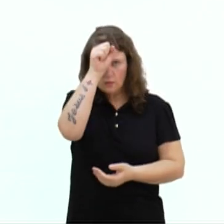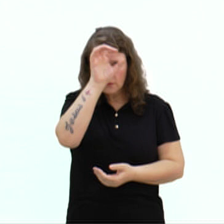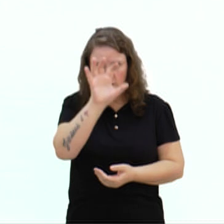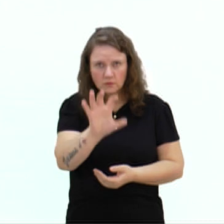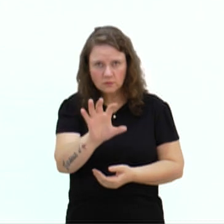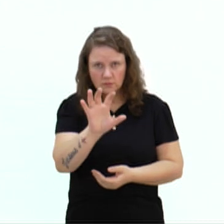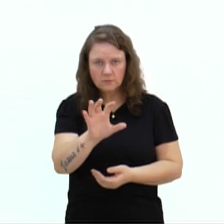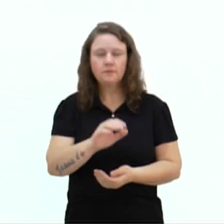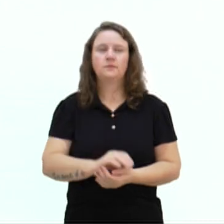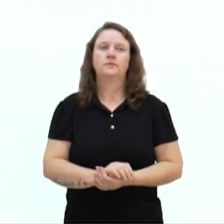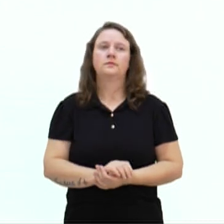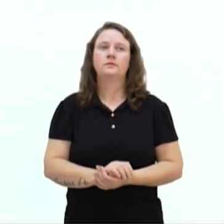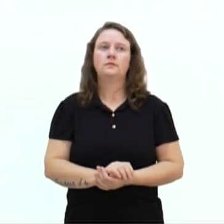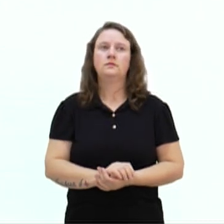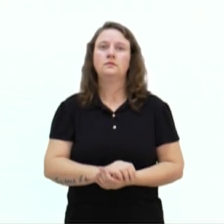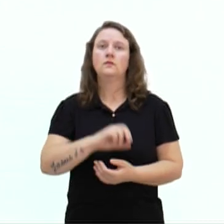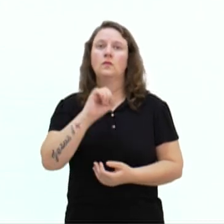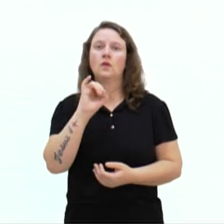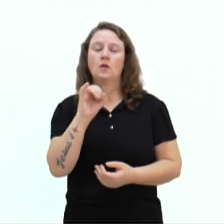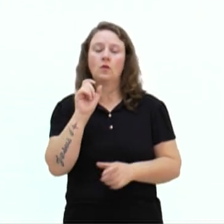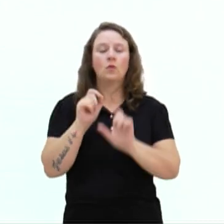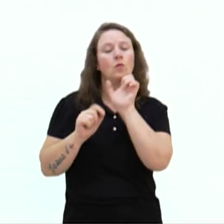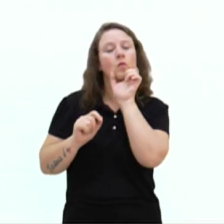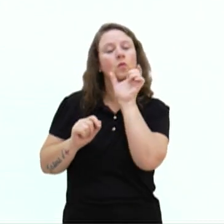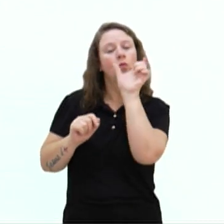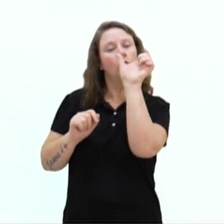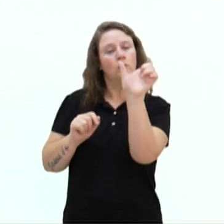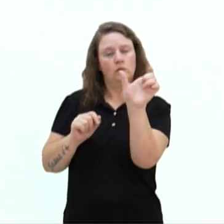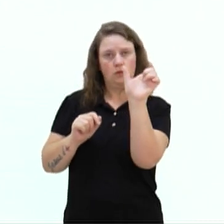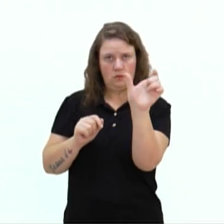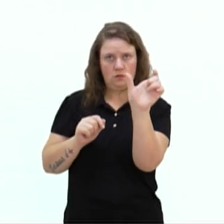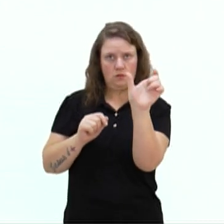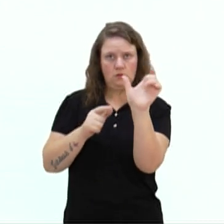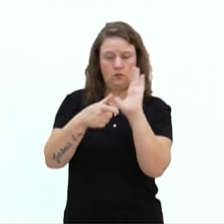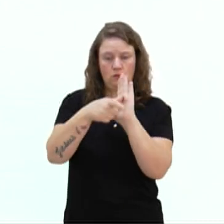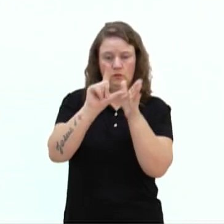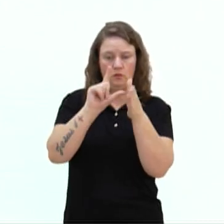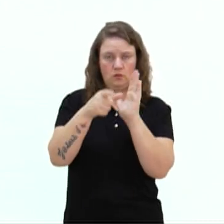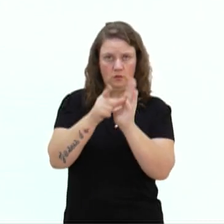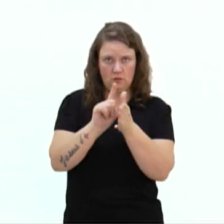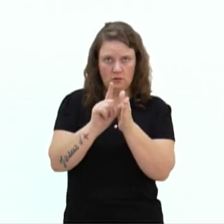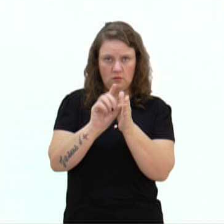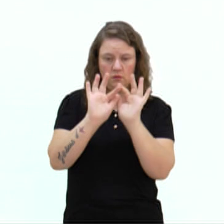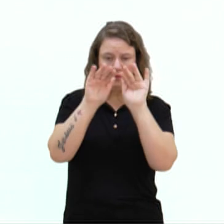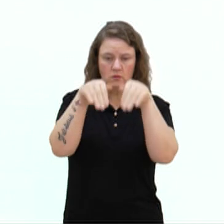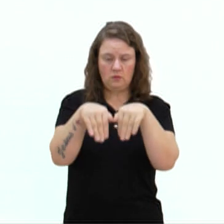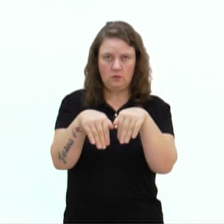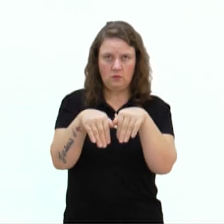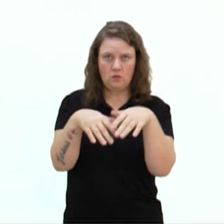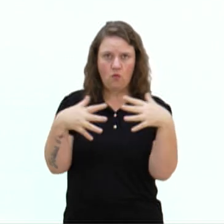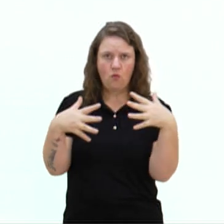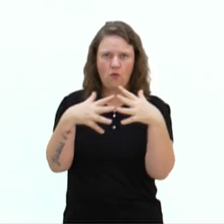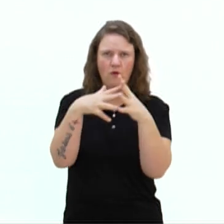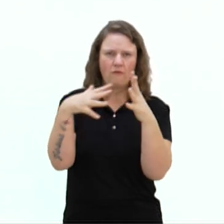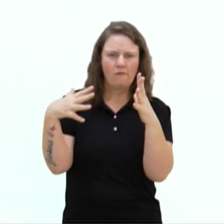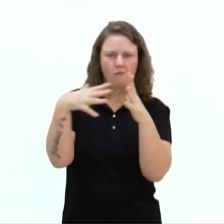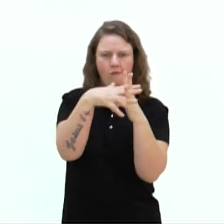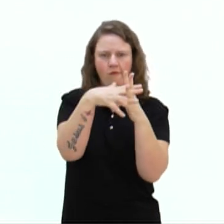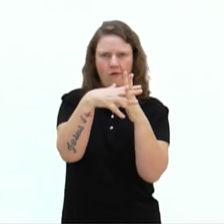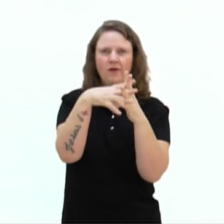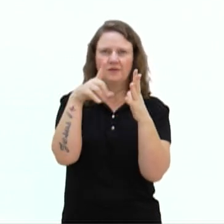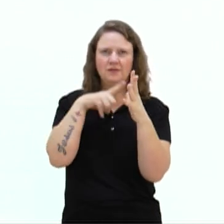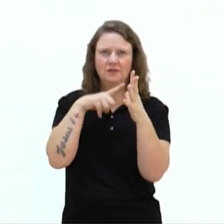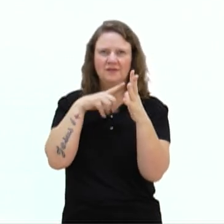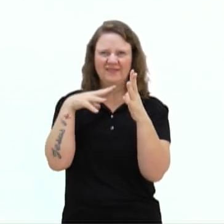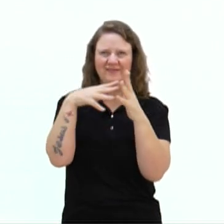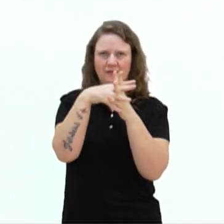isso. Então, quando eu tenho uma palavra que o prefixo termina em vogal e a segunda palavra